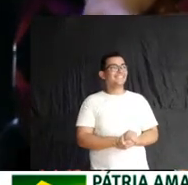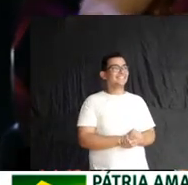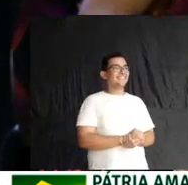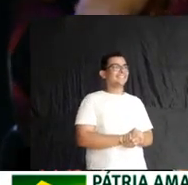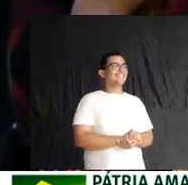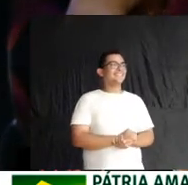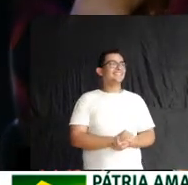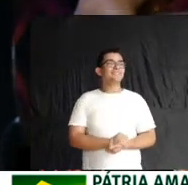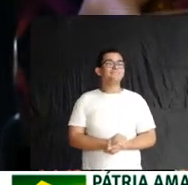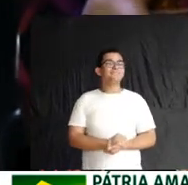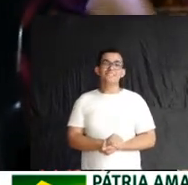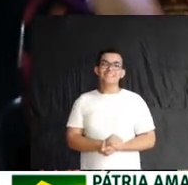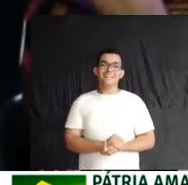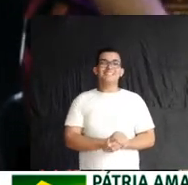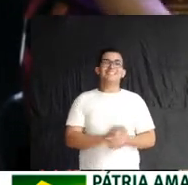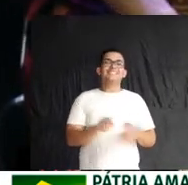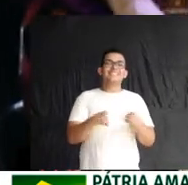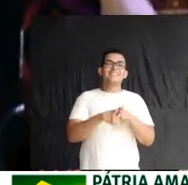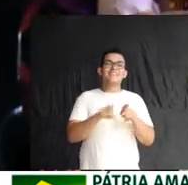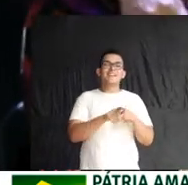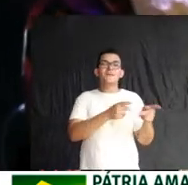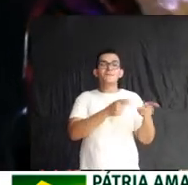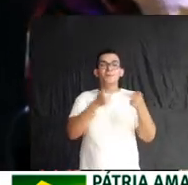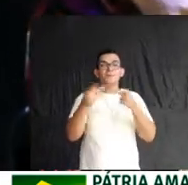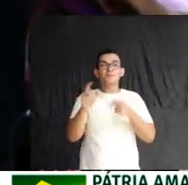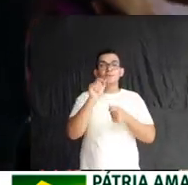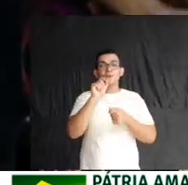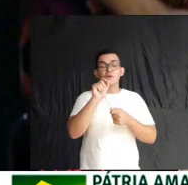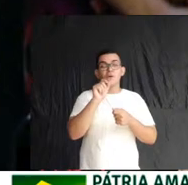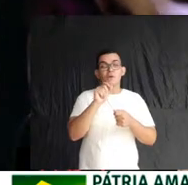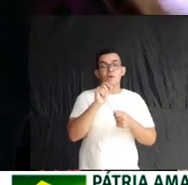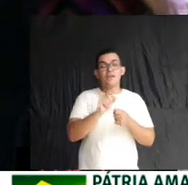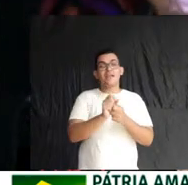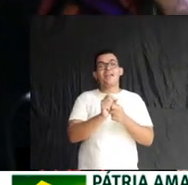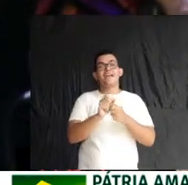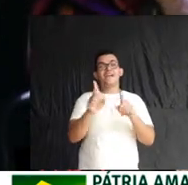te convidei, você não foi lá. É porque o Wesley ele anda em ambientes